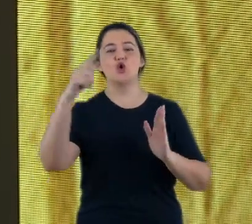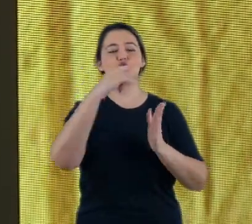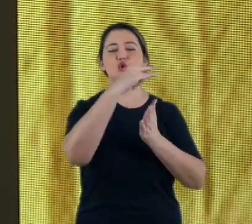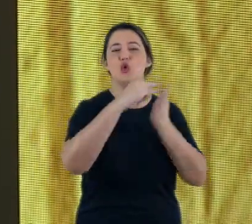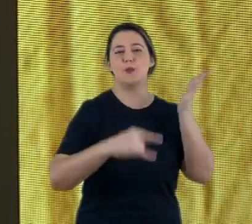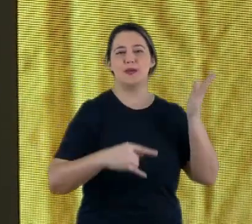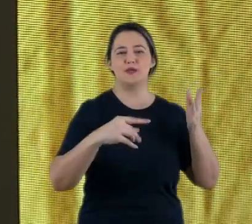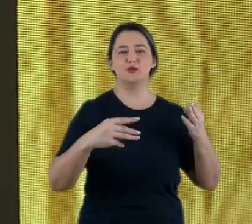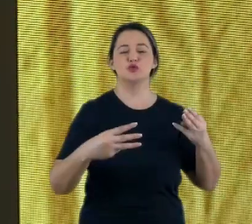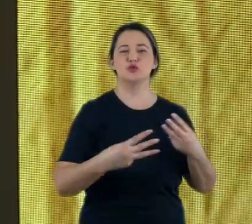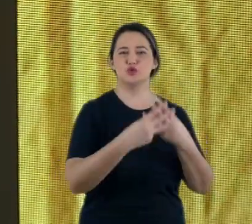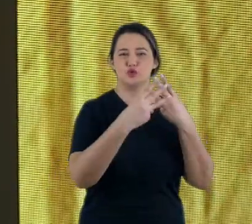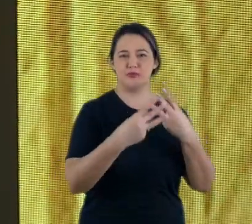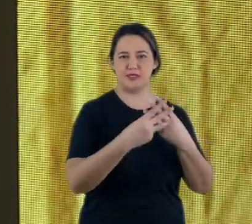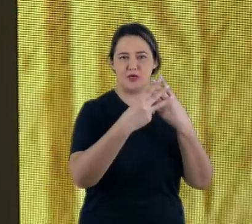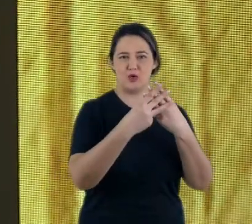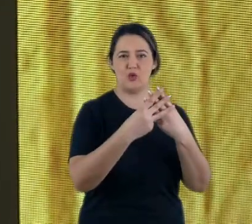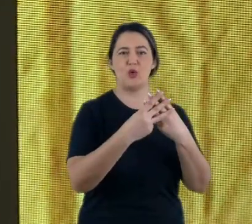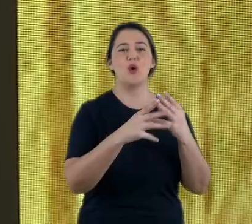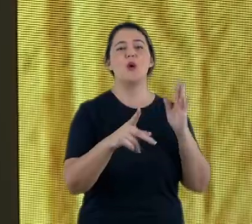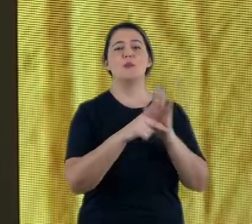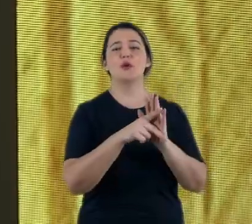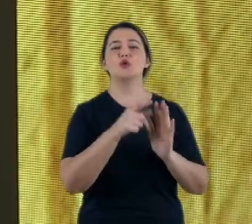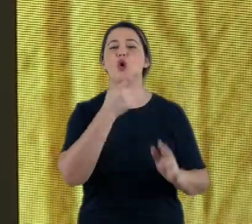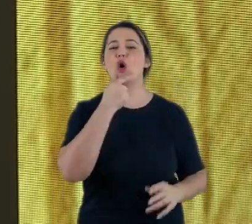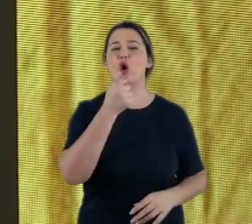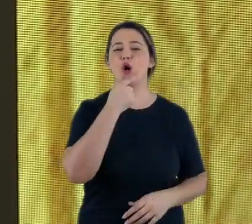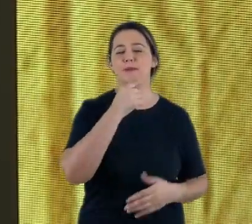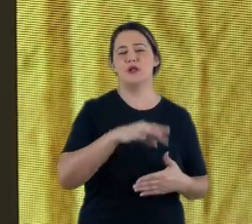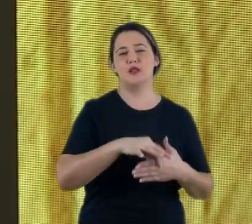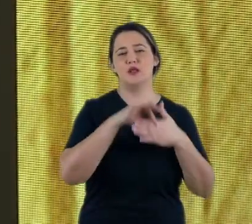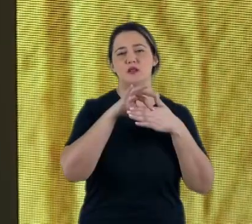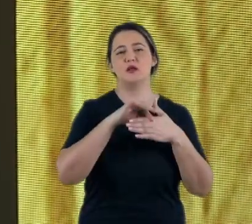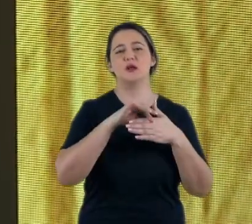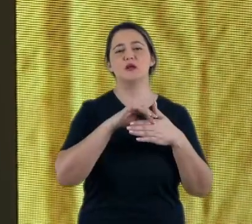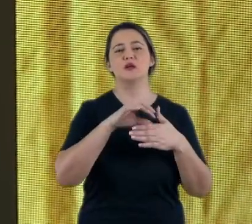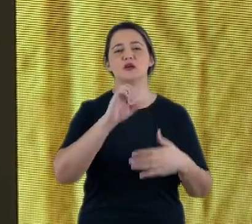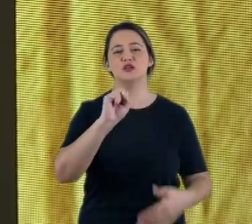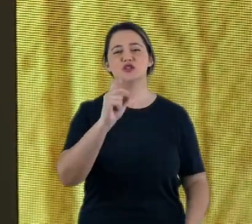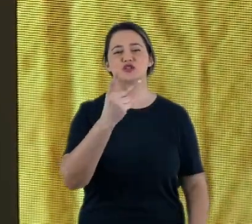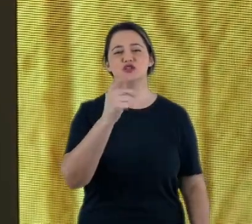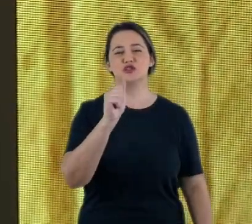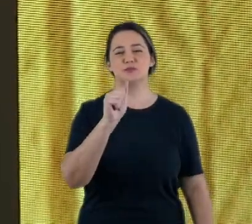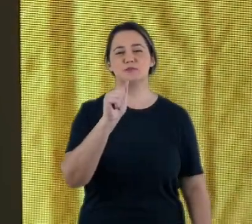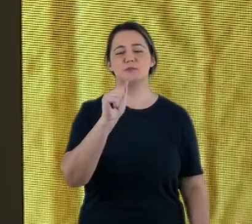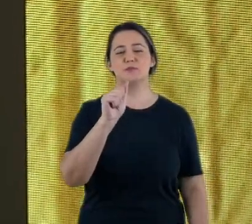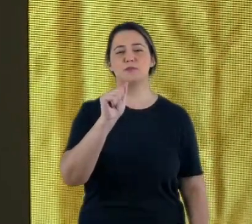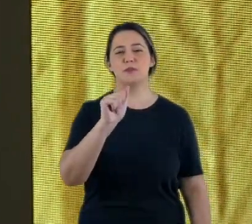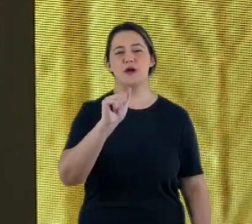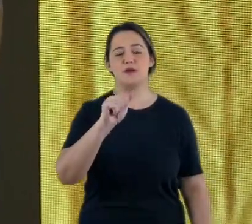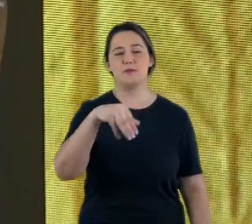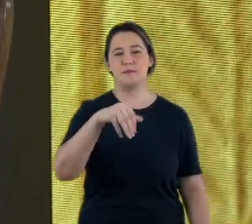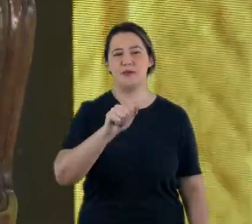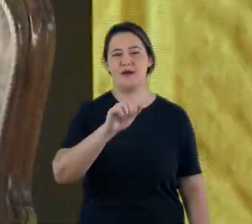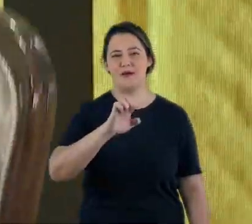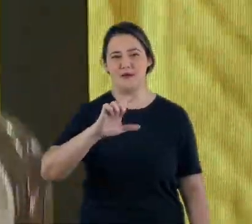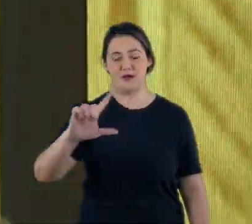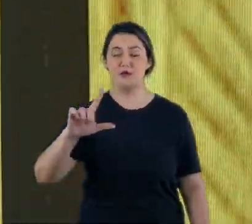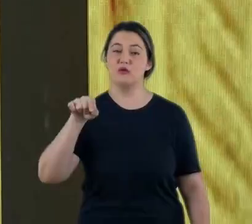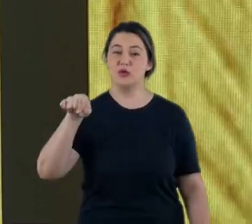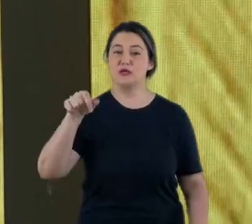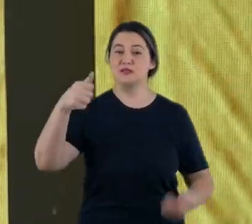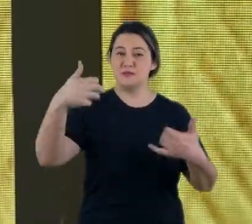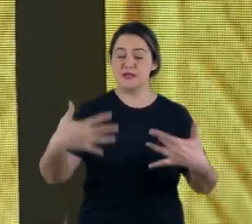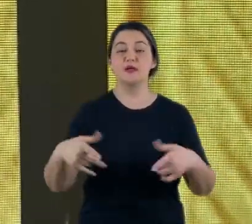chamado Meritá, do Rabi Ishmael. E também eu tenho uma alusão disto nos manuscritos do